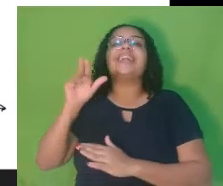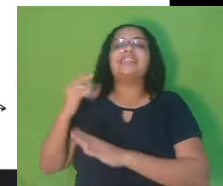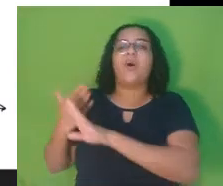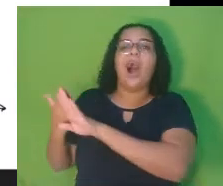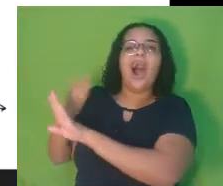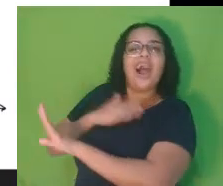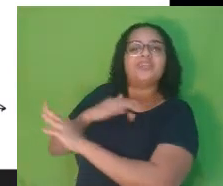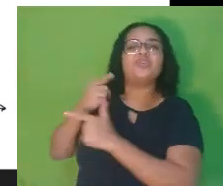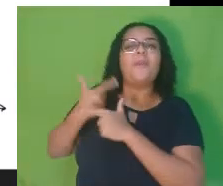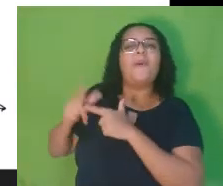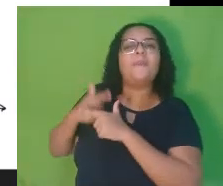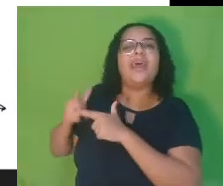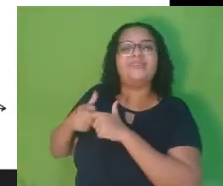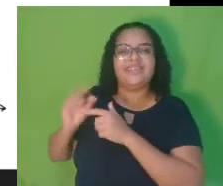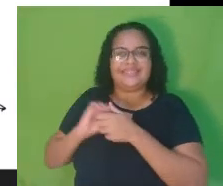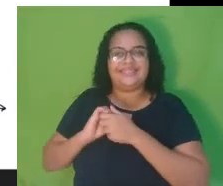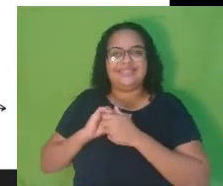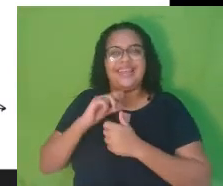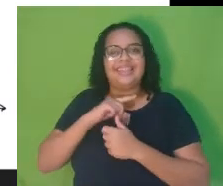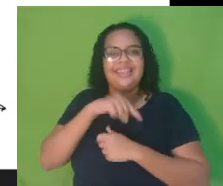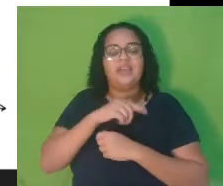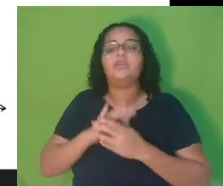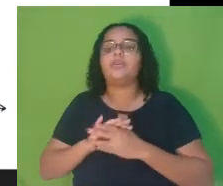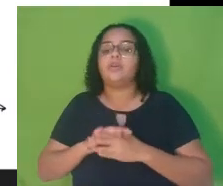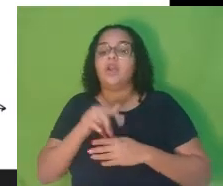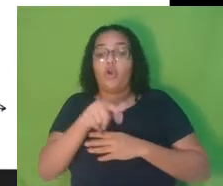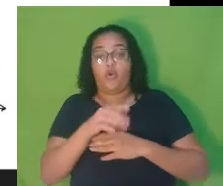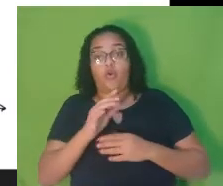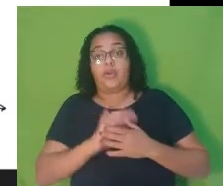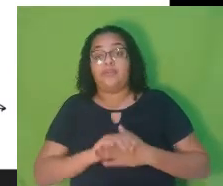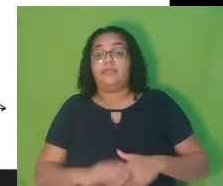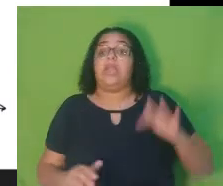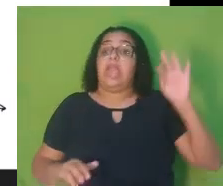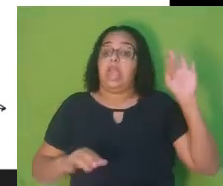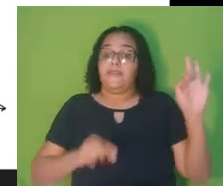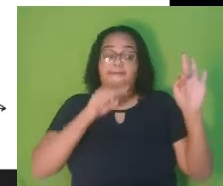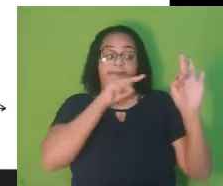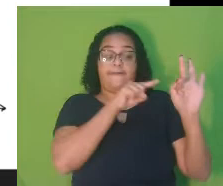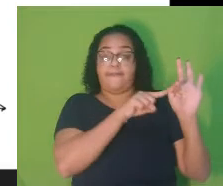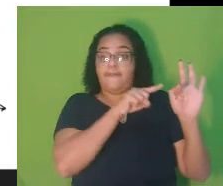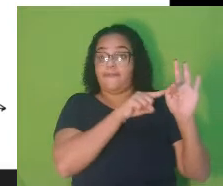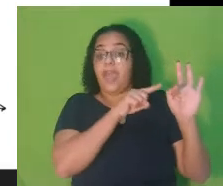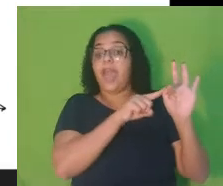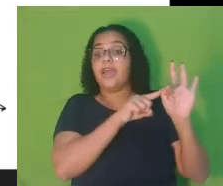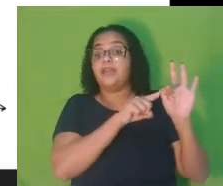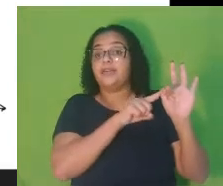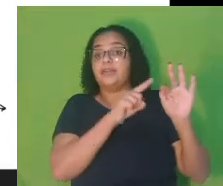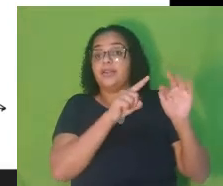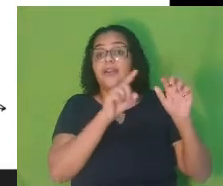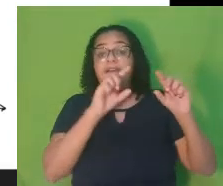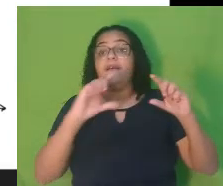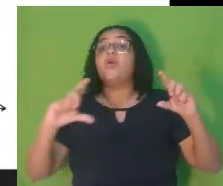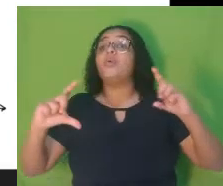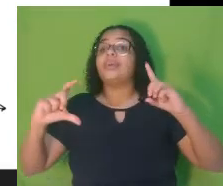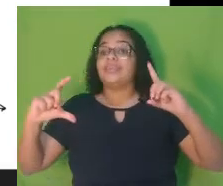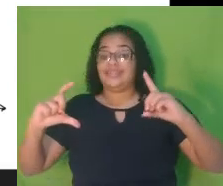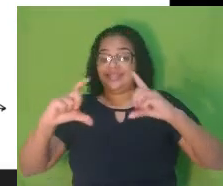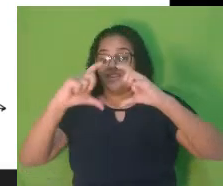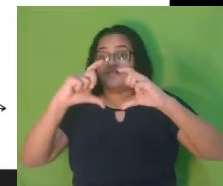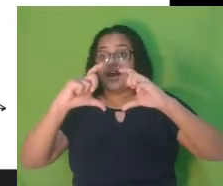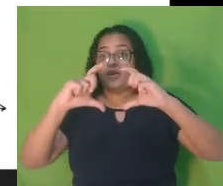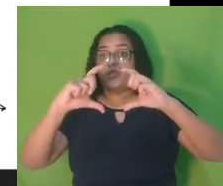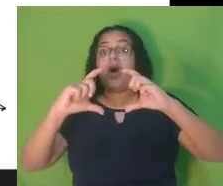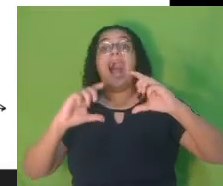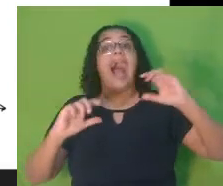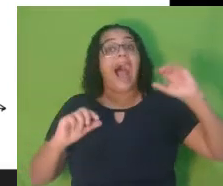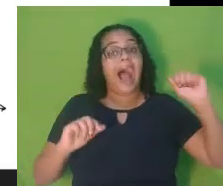generaliza o problema anterior. Vamos tomar uma função f, definida no intervalo fechado